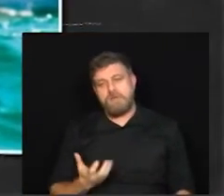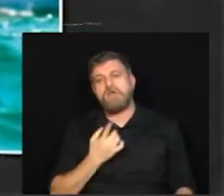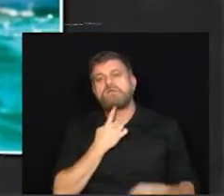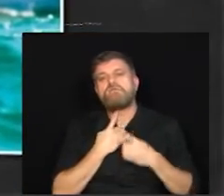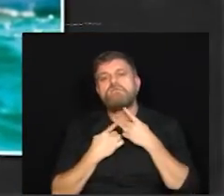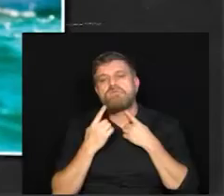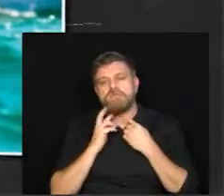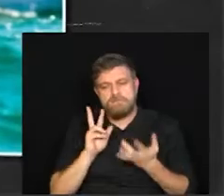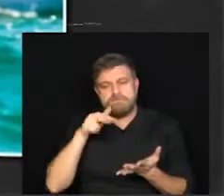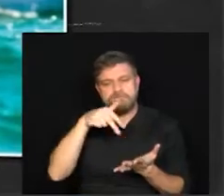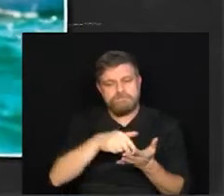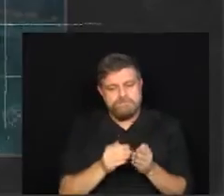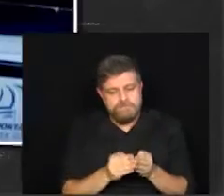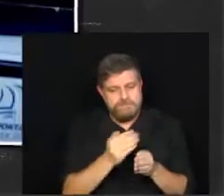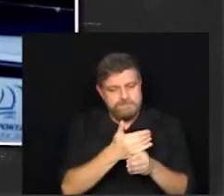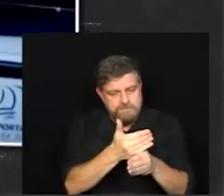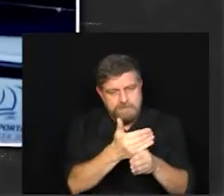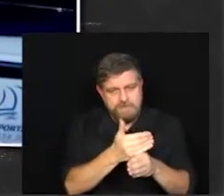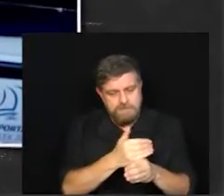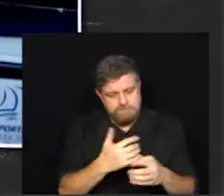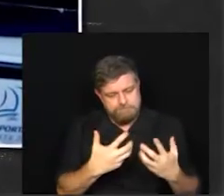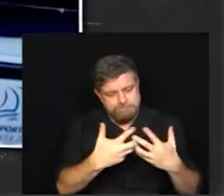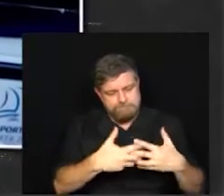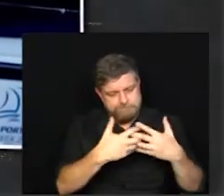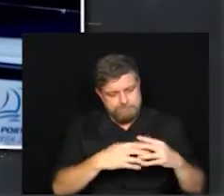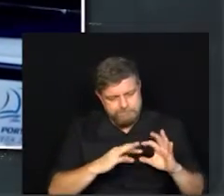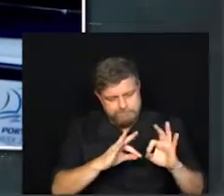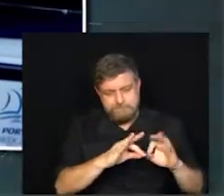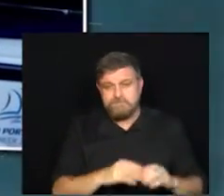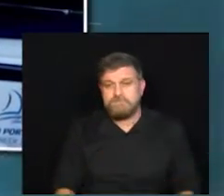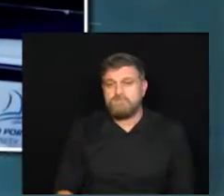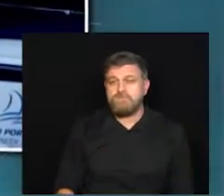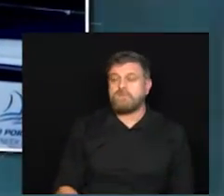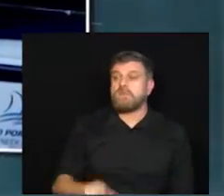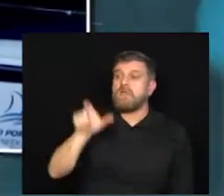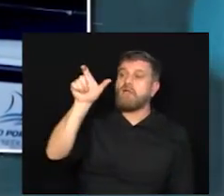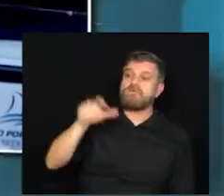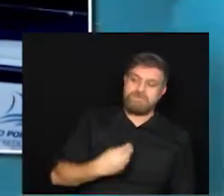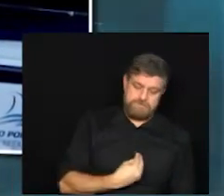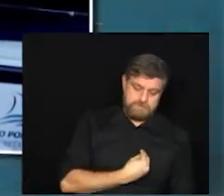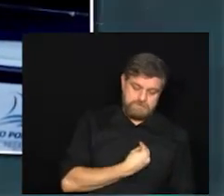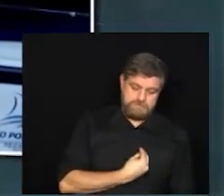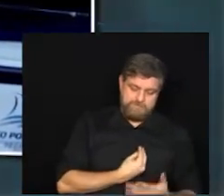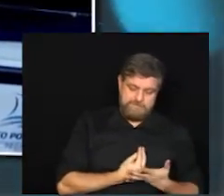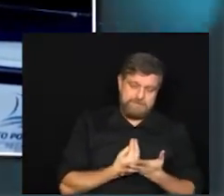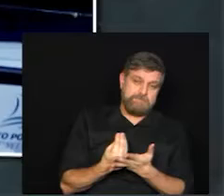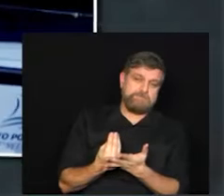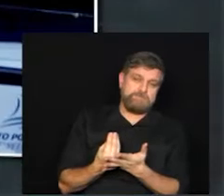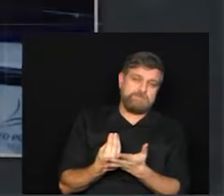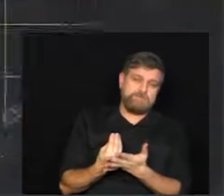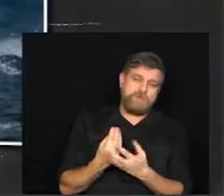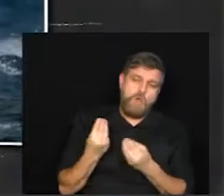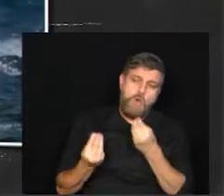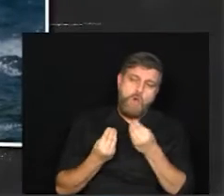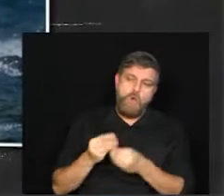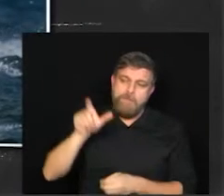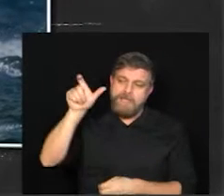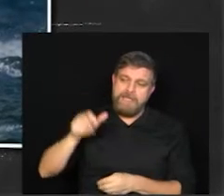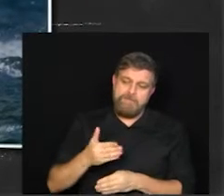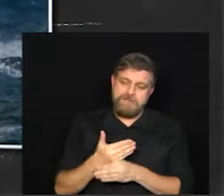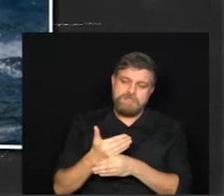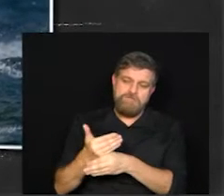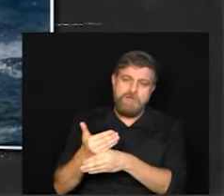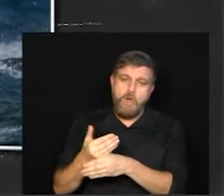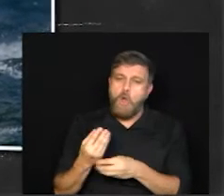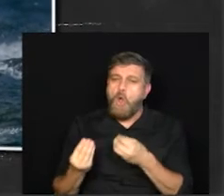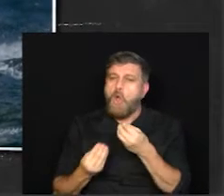bem feito nesses eventos. Sobre essa vida que você está dizendo, como que um velejador no